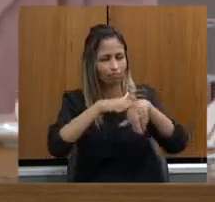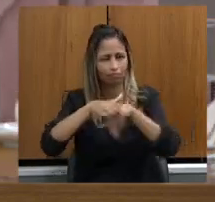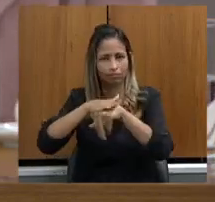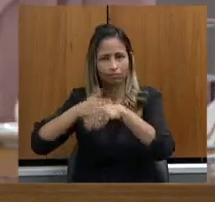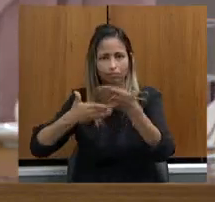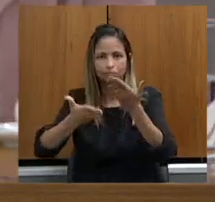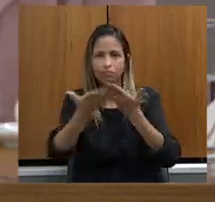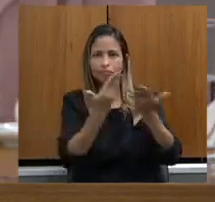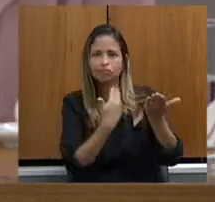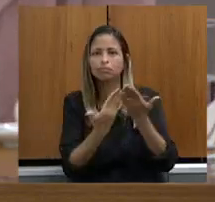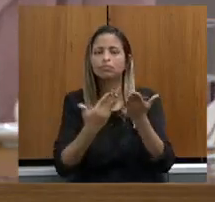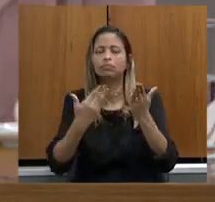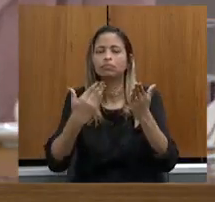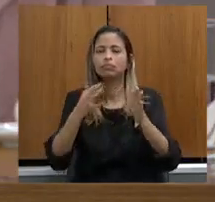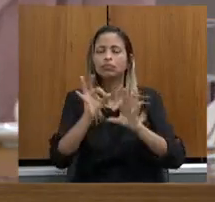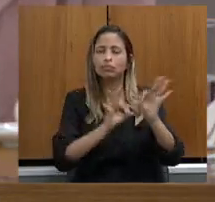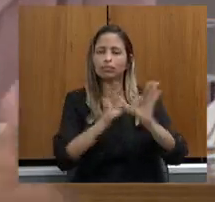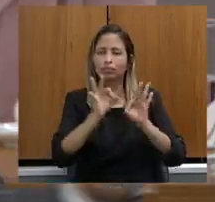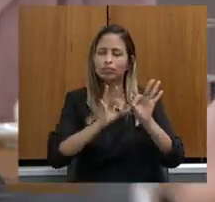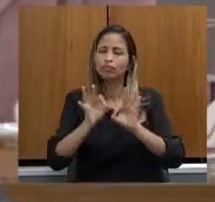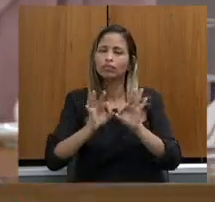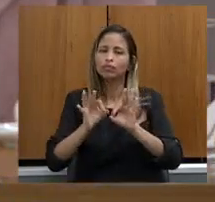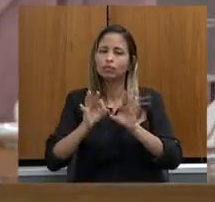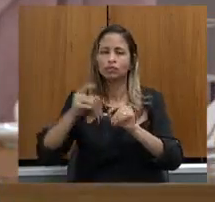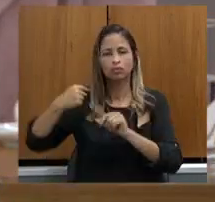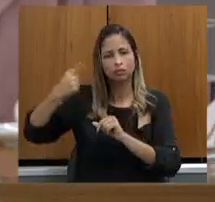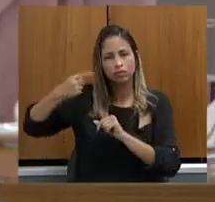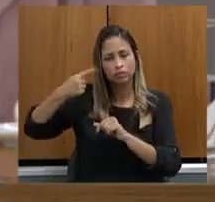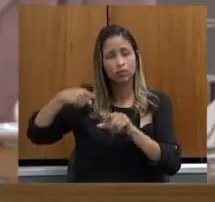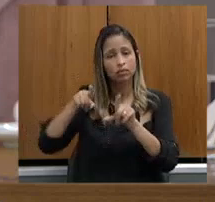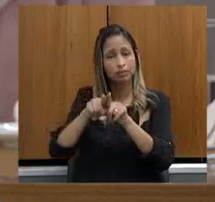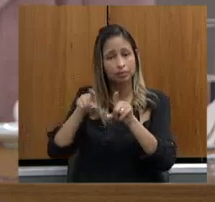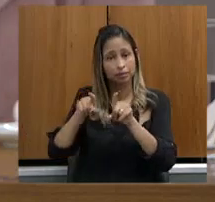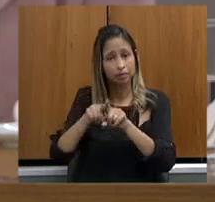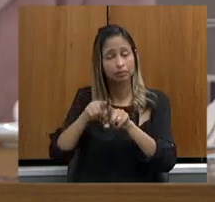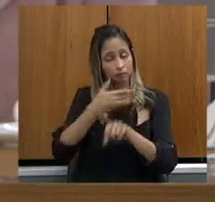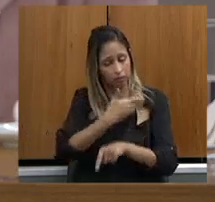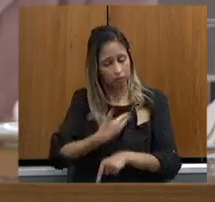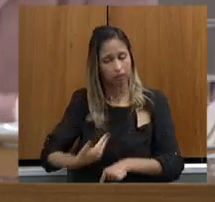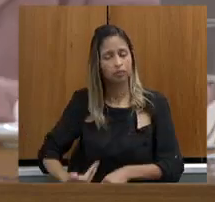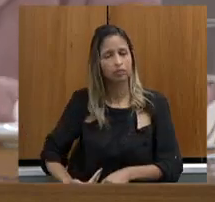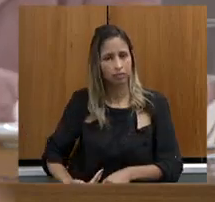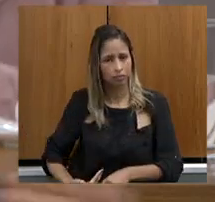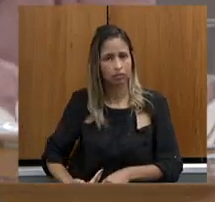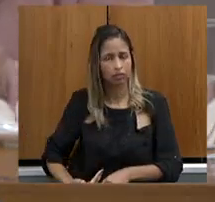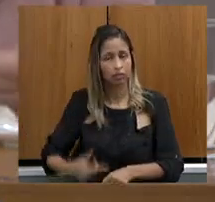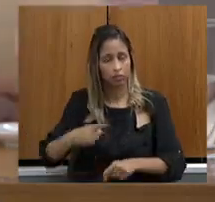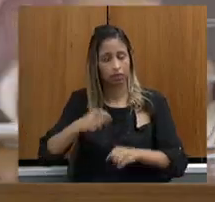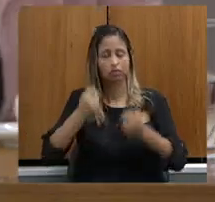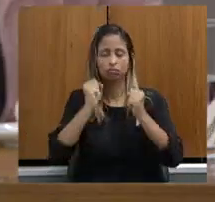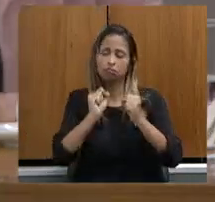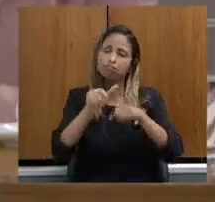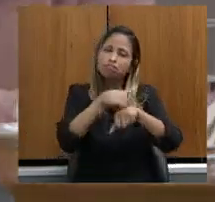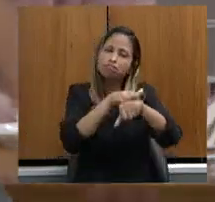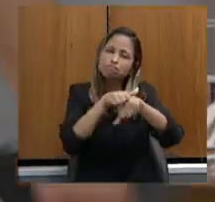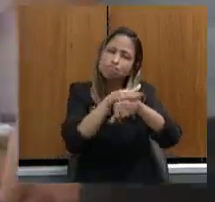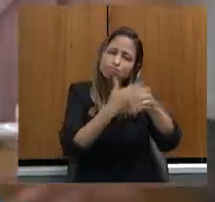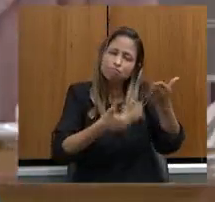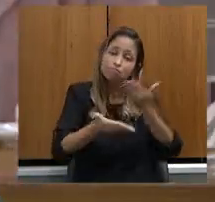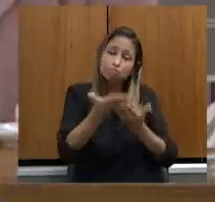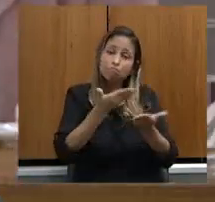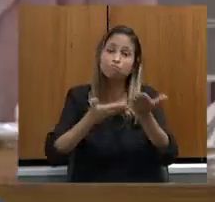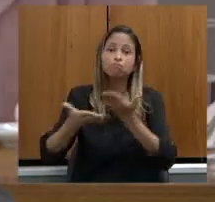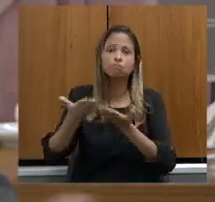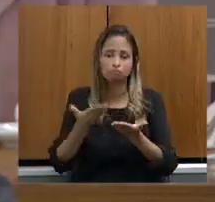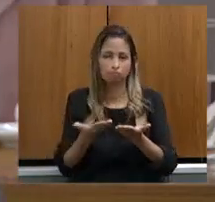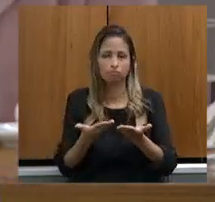debates de projetos de autoria de Deputados Mas também de autorias do Governo do Estado que a gente possa discutir que a gente possa debater